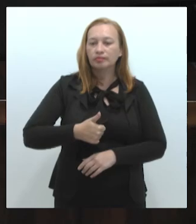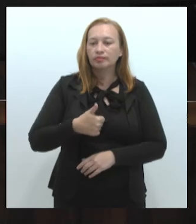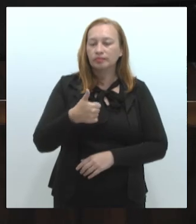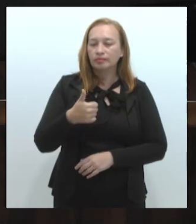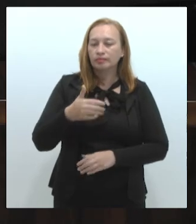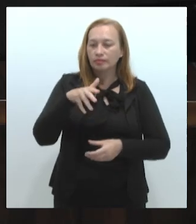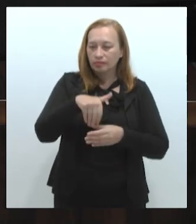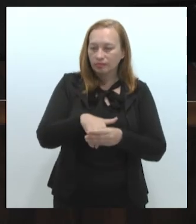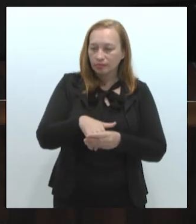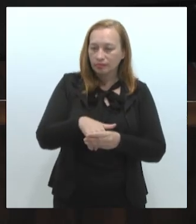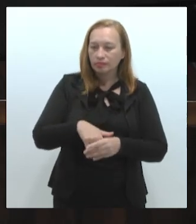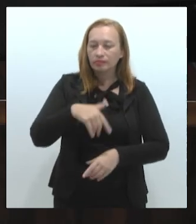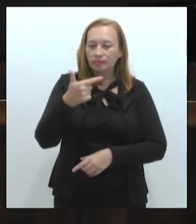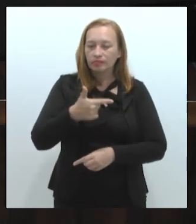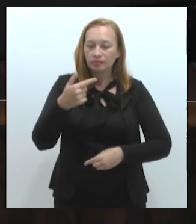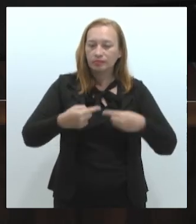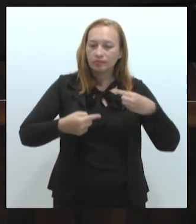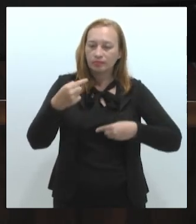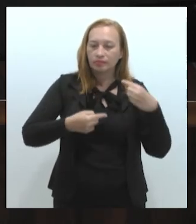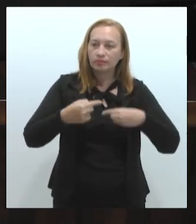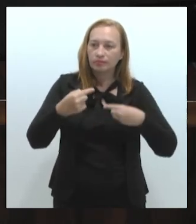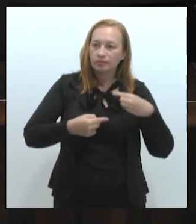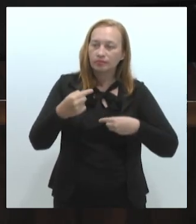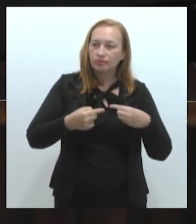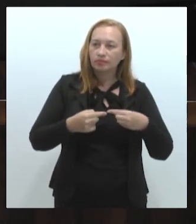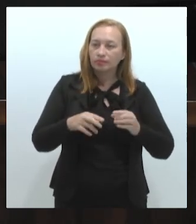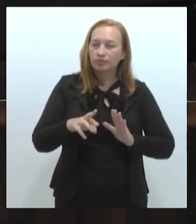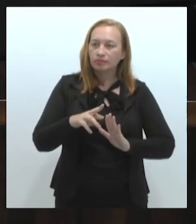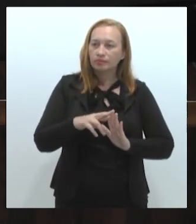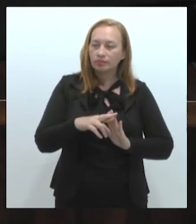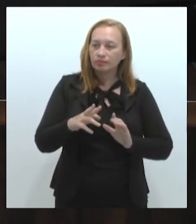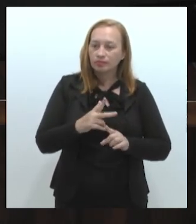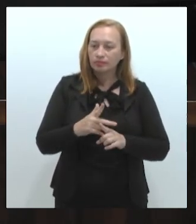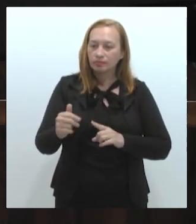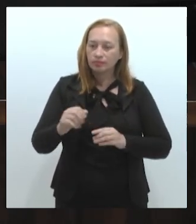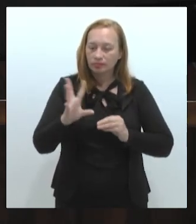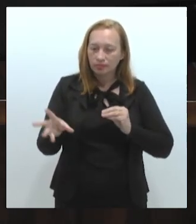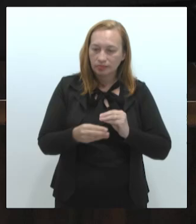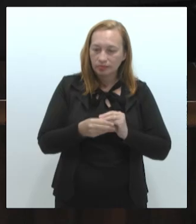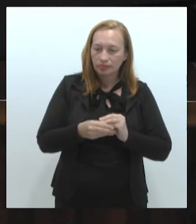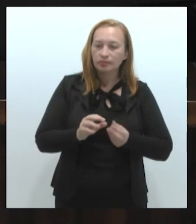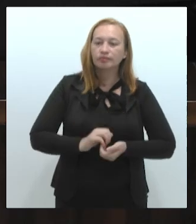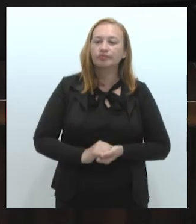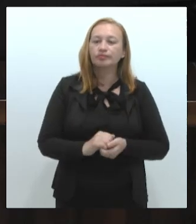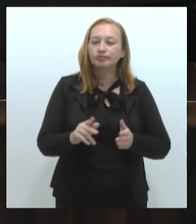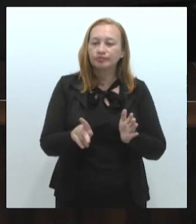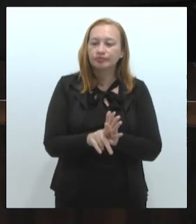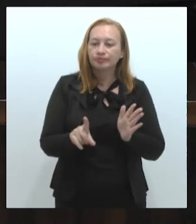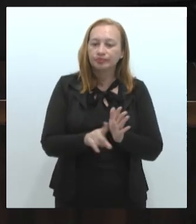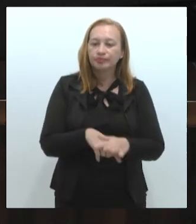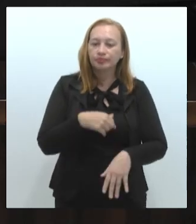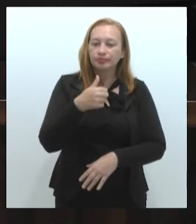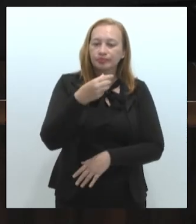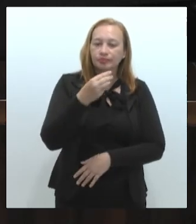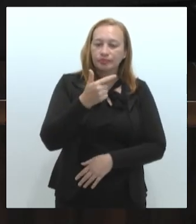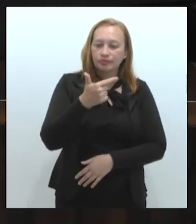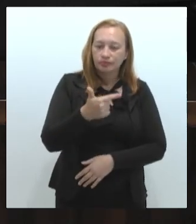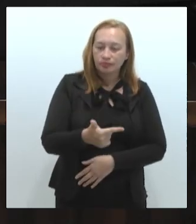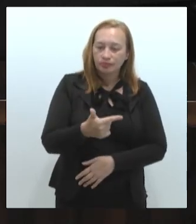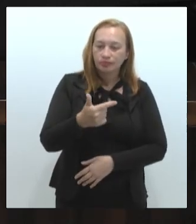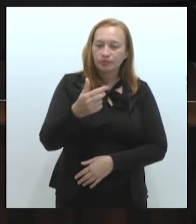em votação, em segunda discussão, redação do vencido assim emendada. Projeto de lei número